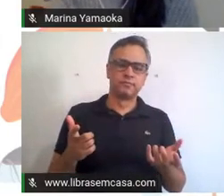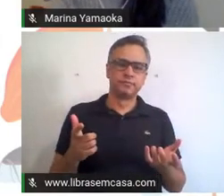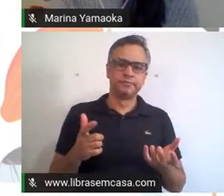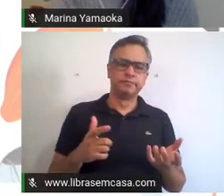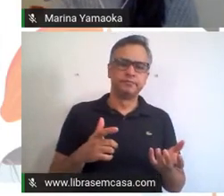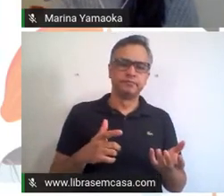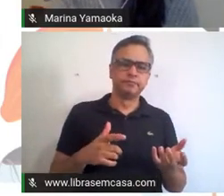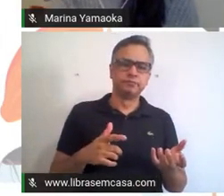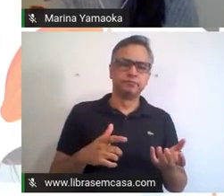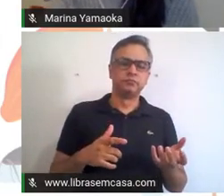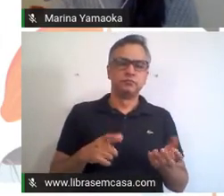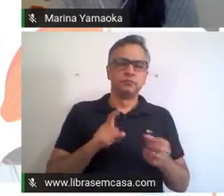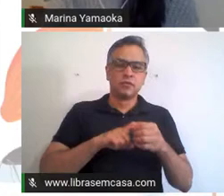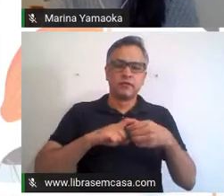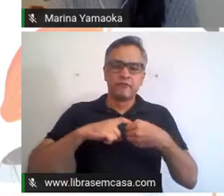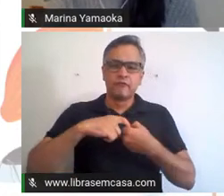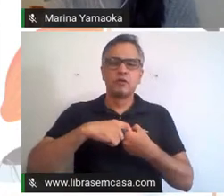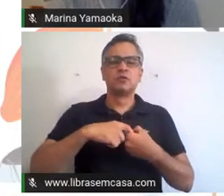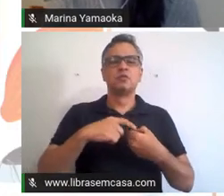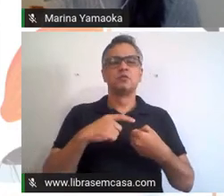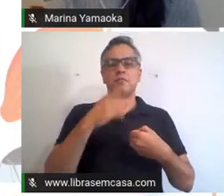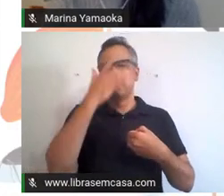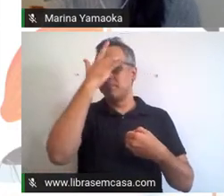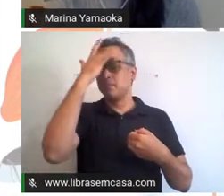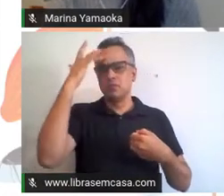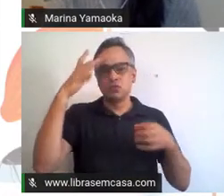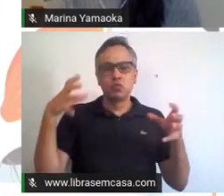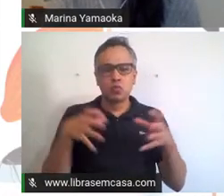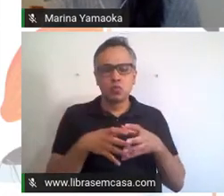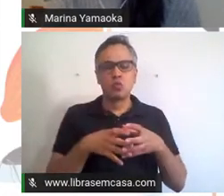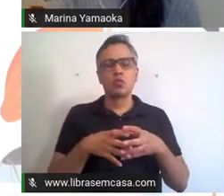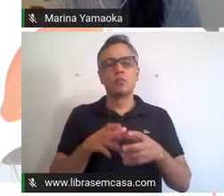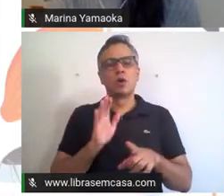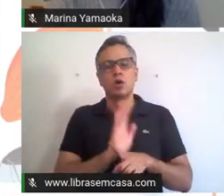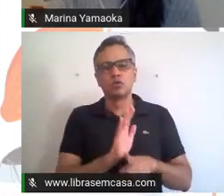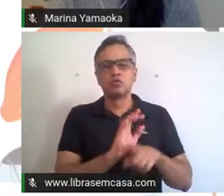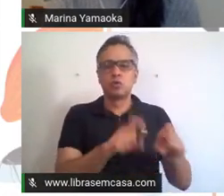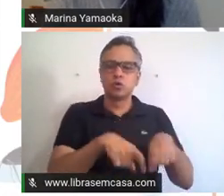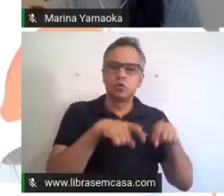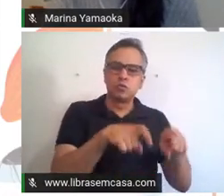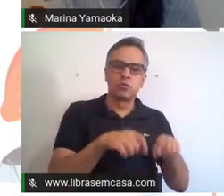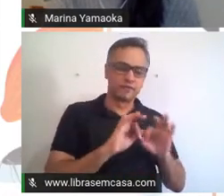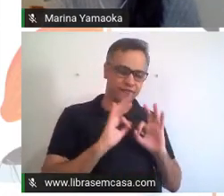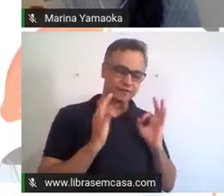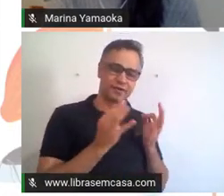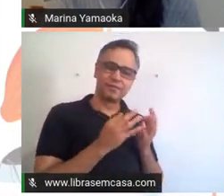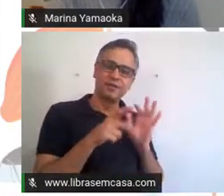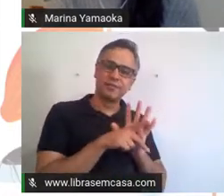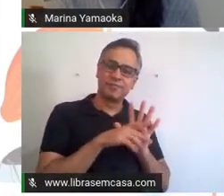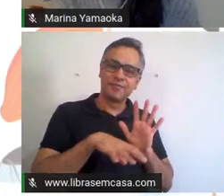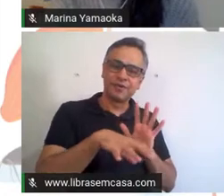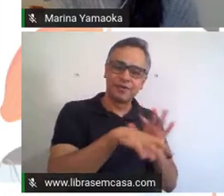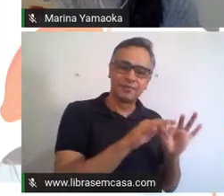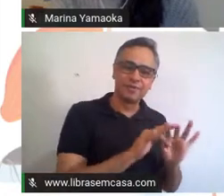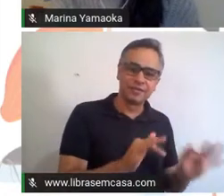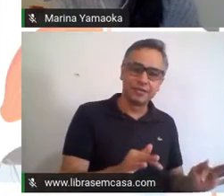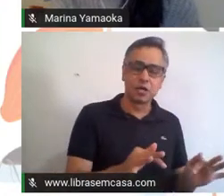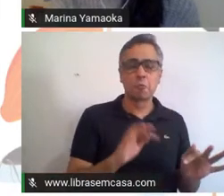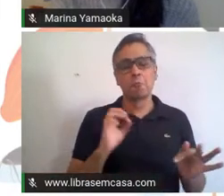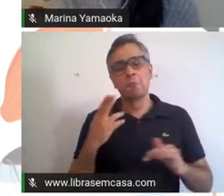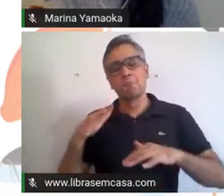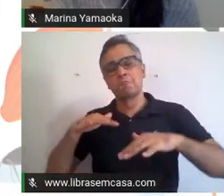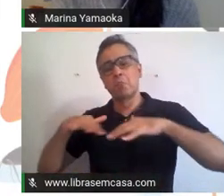de pessoas que sustentam a agricultura, financiando a produção da agricultura familiar, até